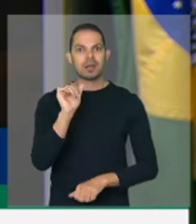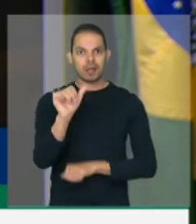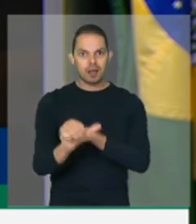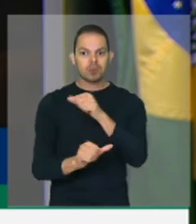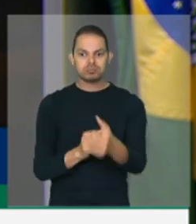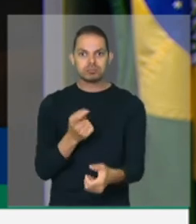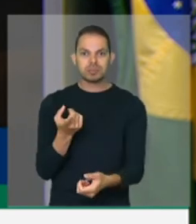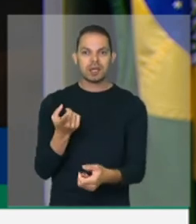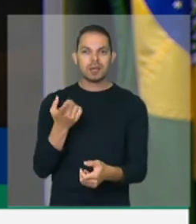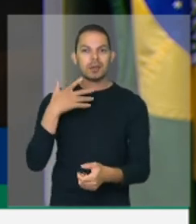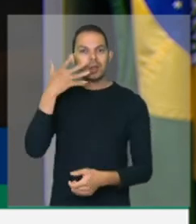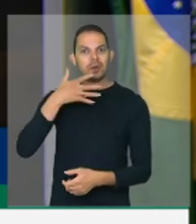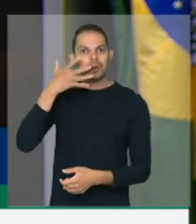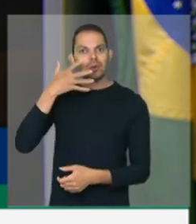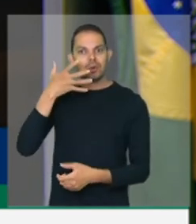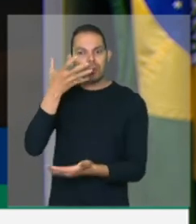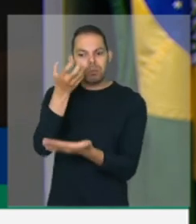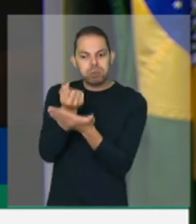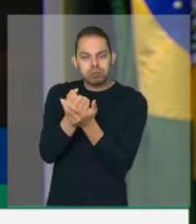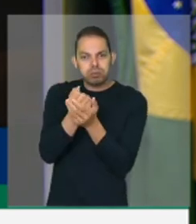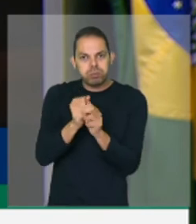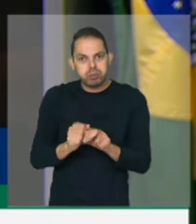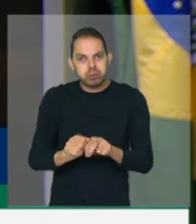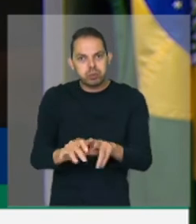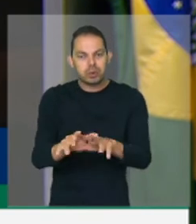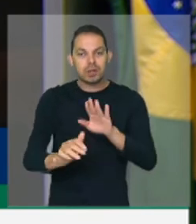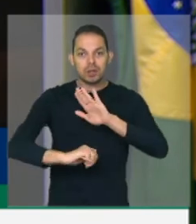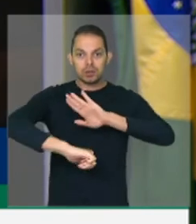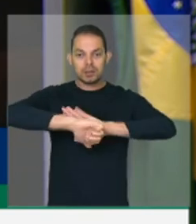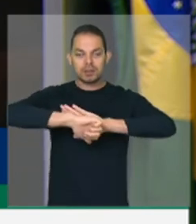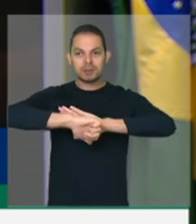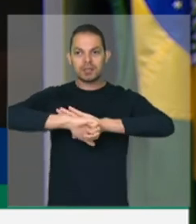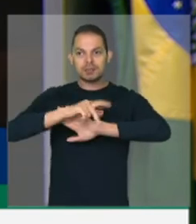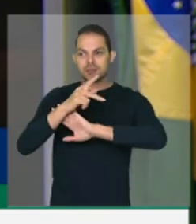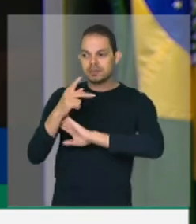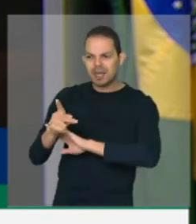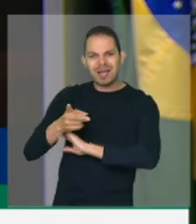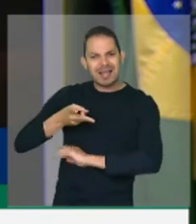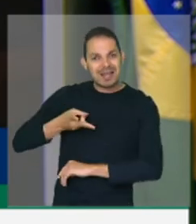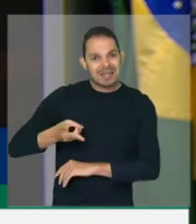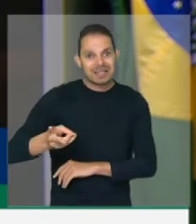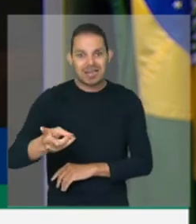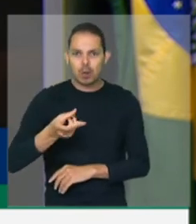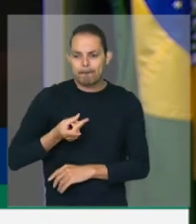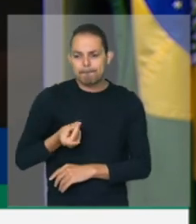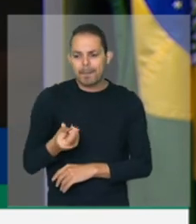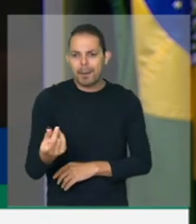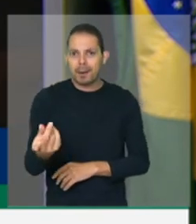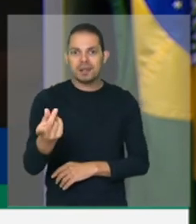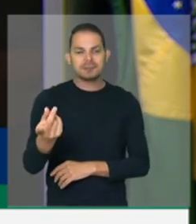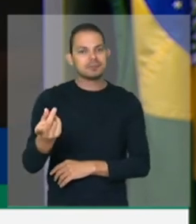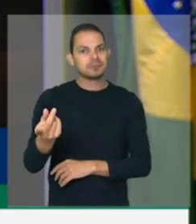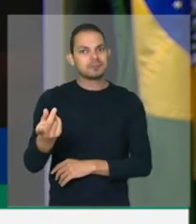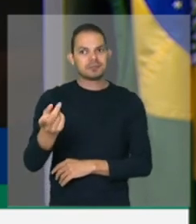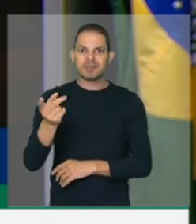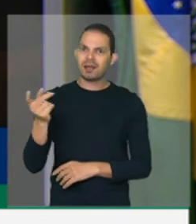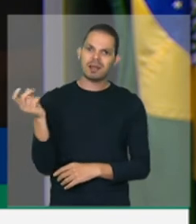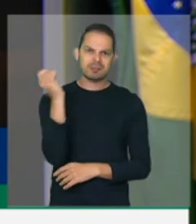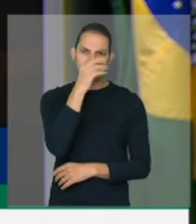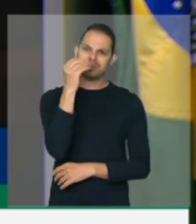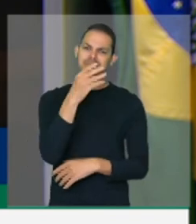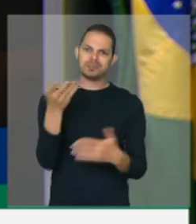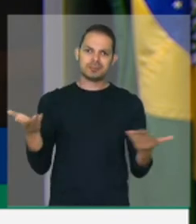as palavras, o crime supostamente cometido como algo eterno, um crime permanente, é avançar demais. Da